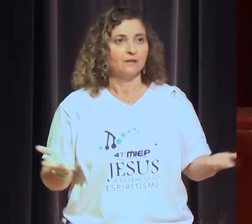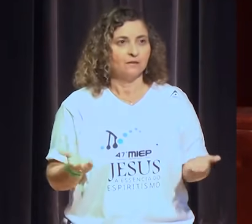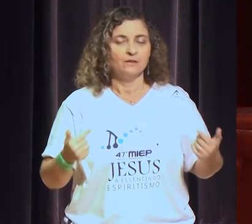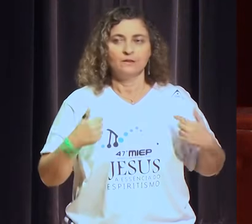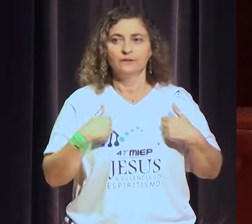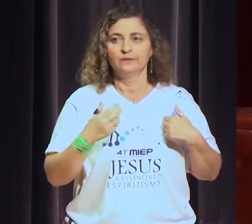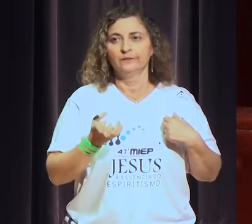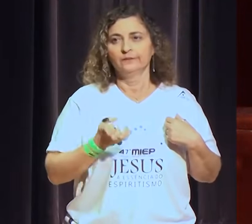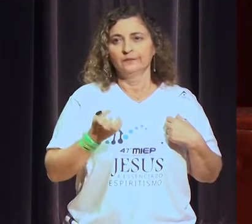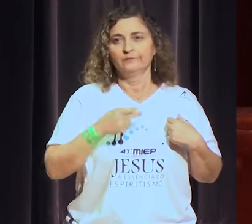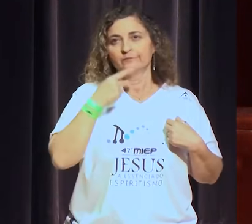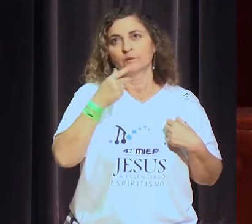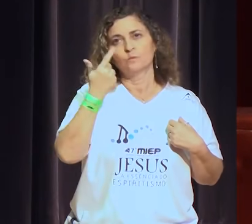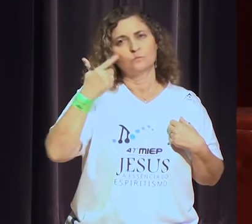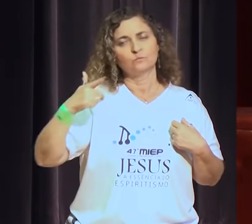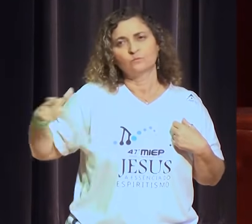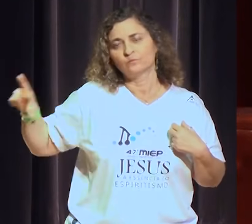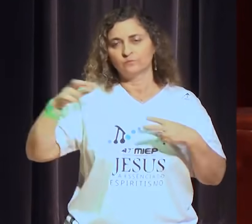Dito isso,